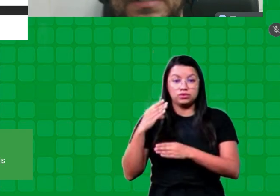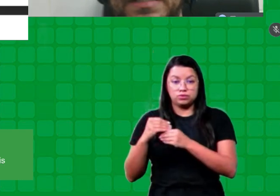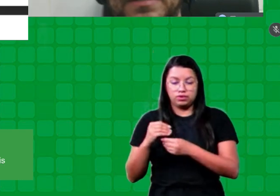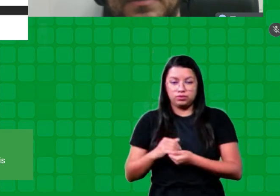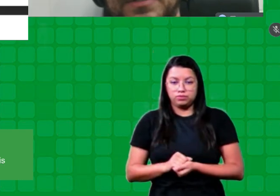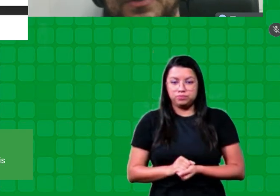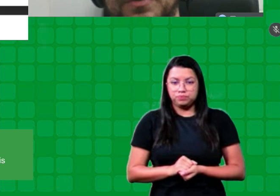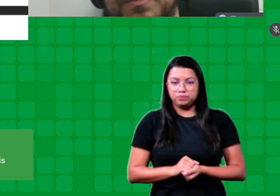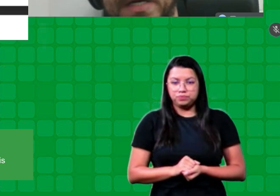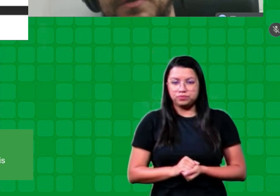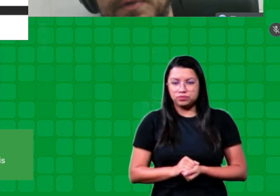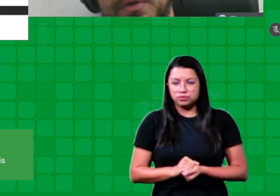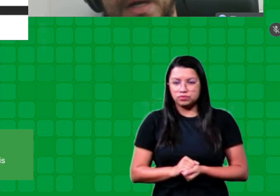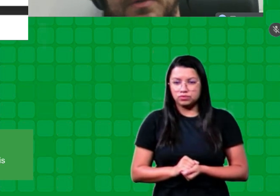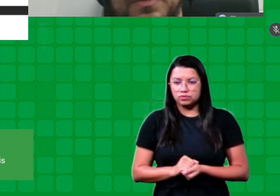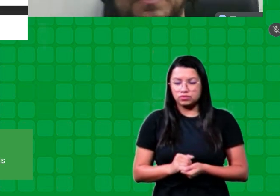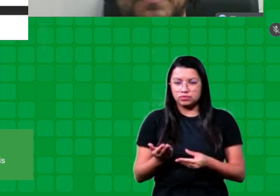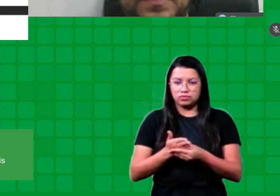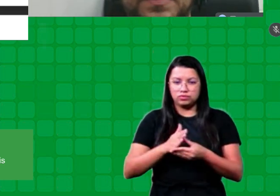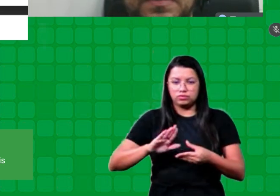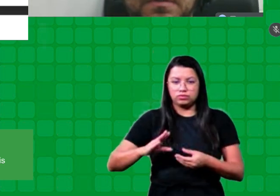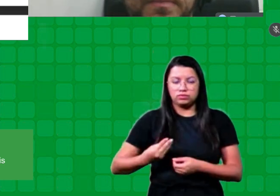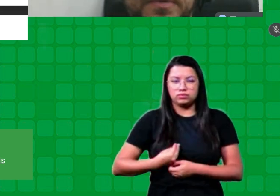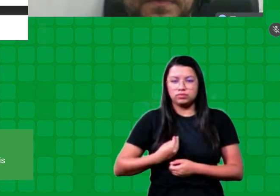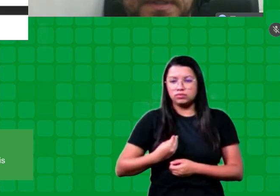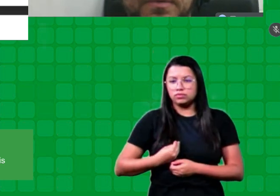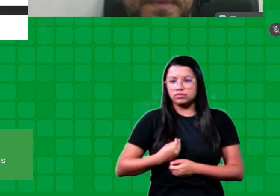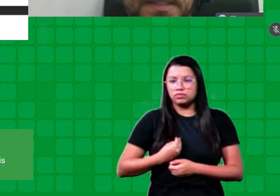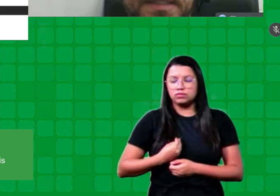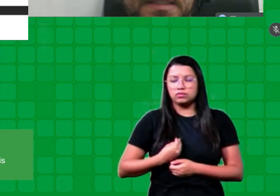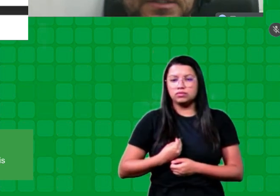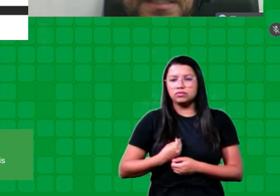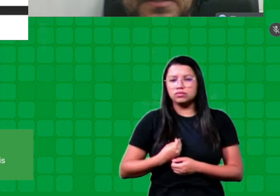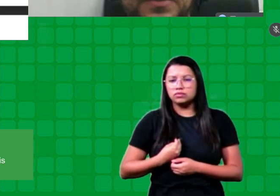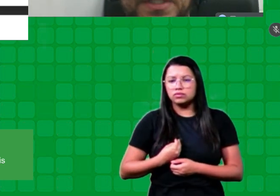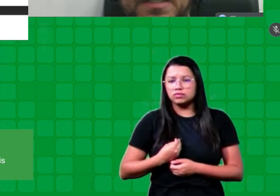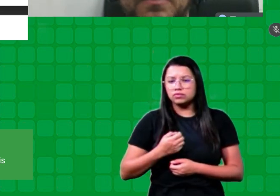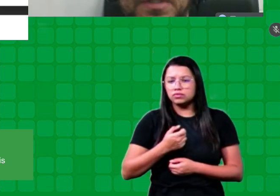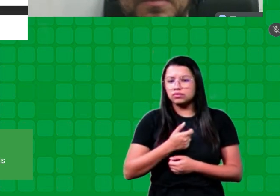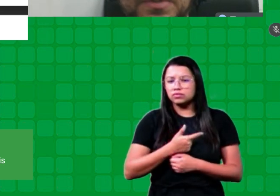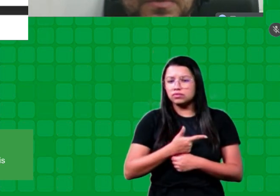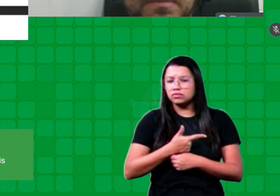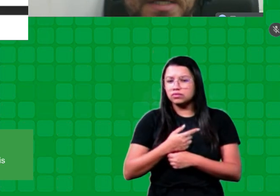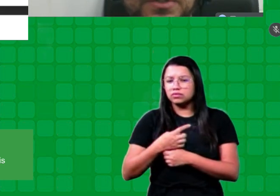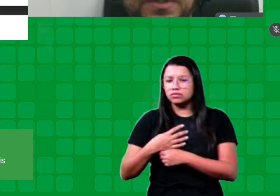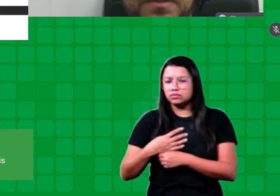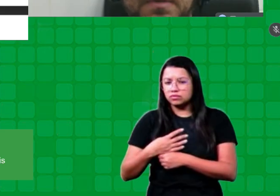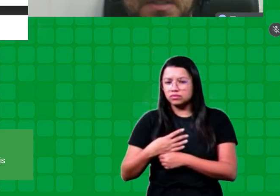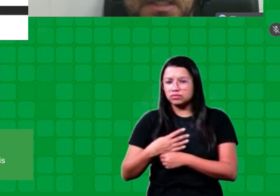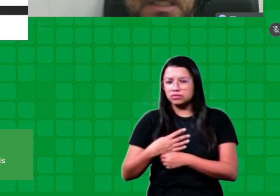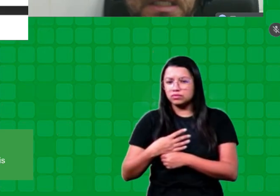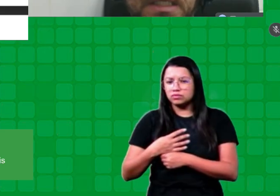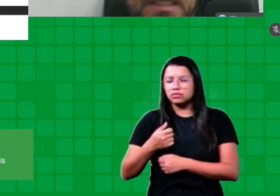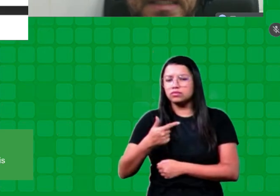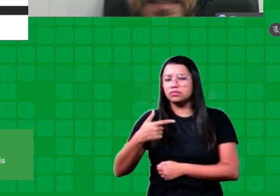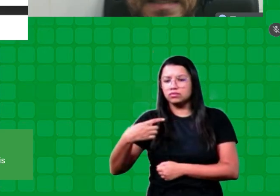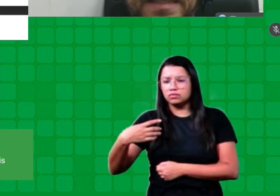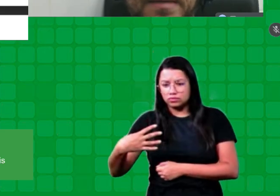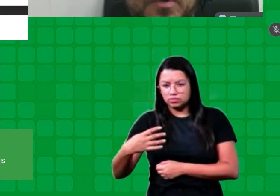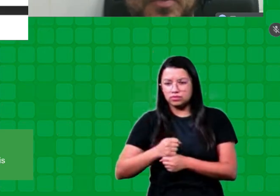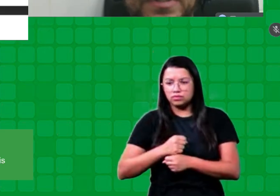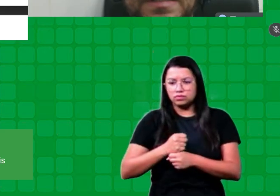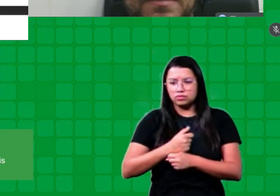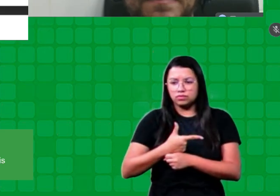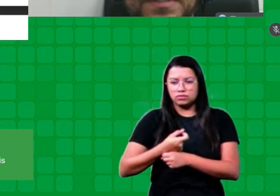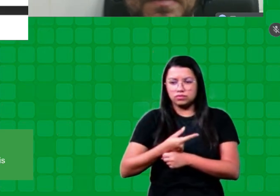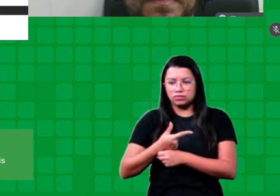no processo existe o despacho 24/2025, proferido pela Direção-Geral do Campo São Sebastião, e